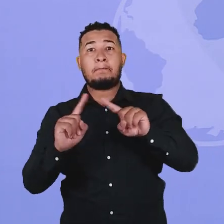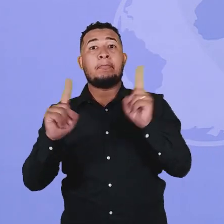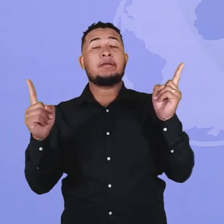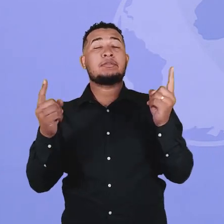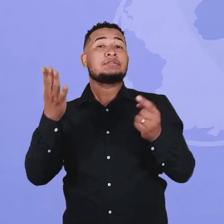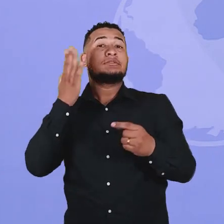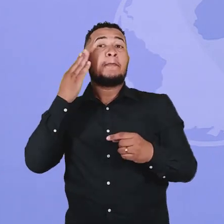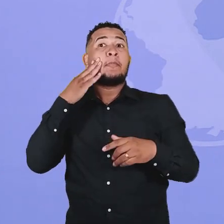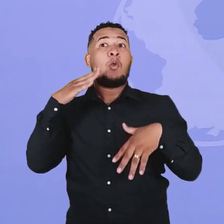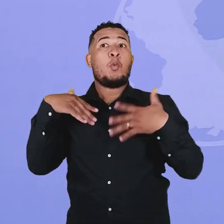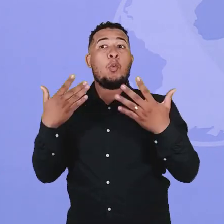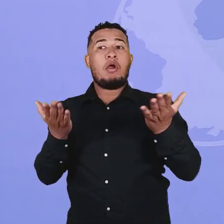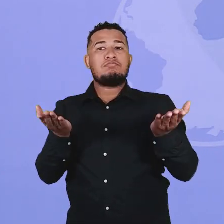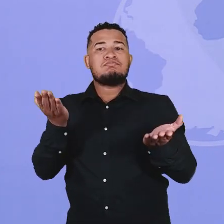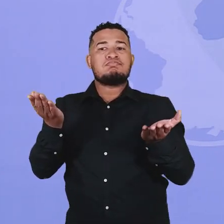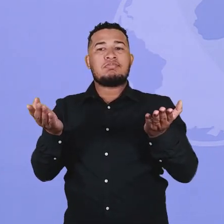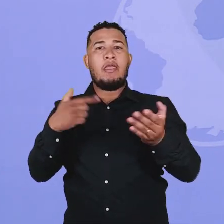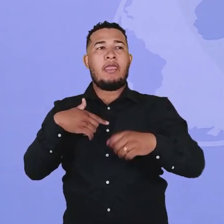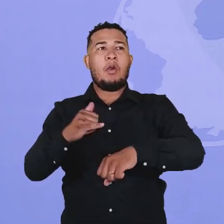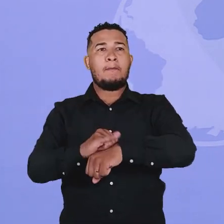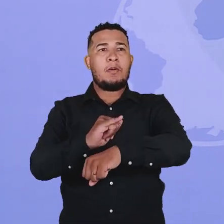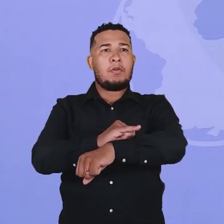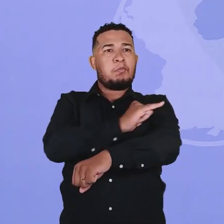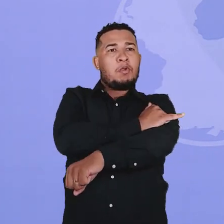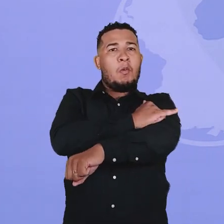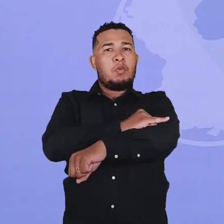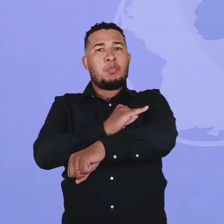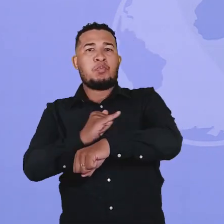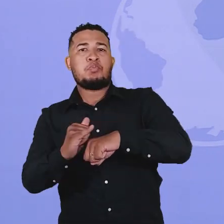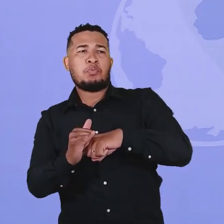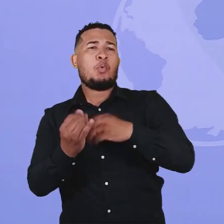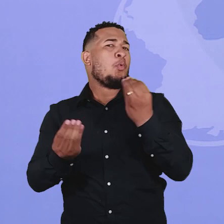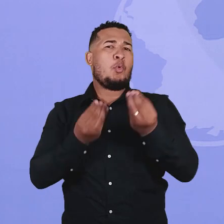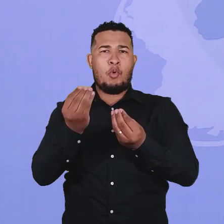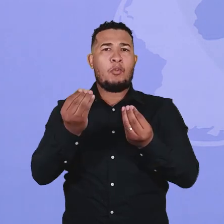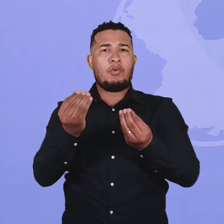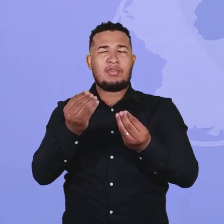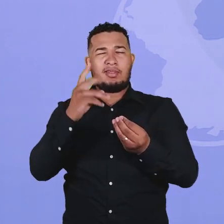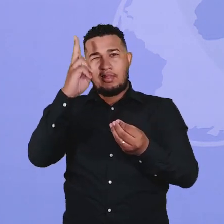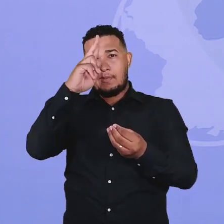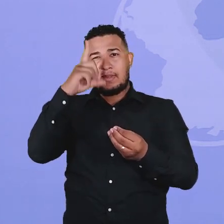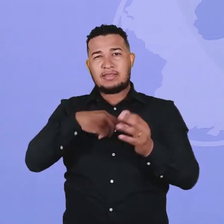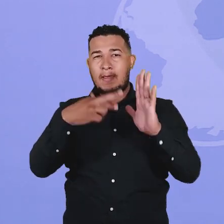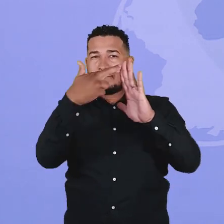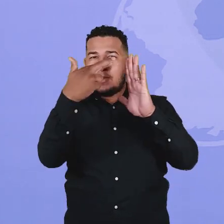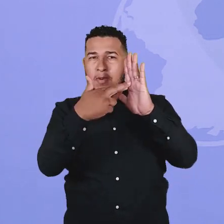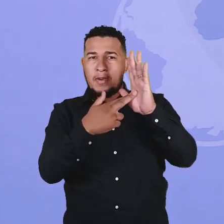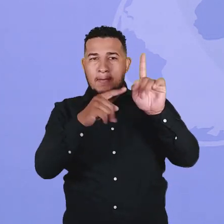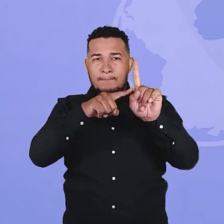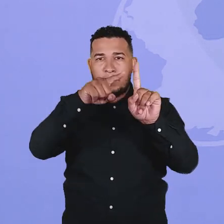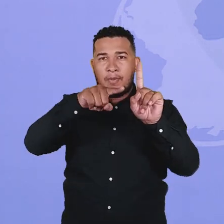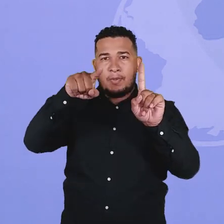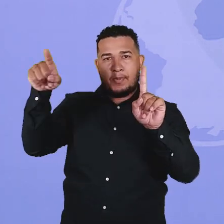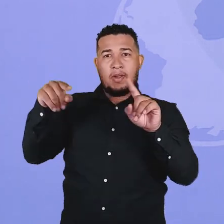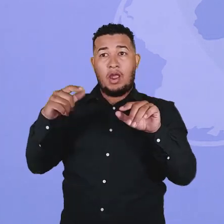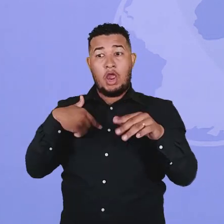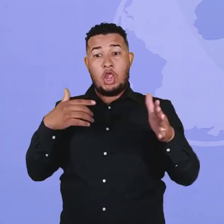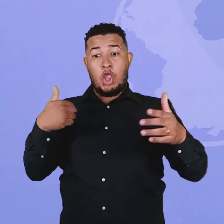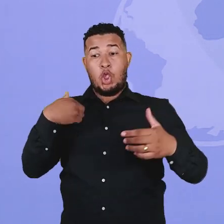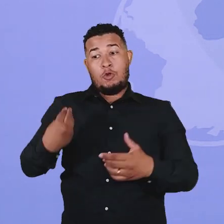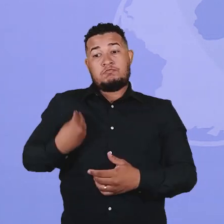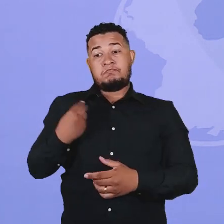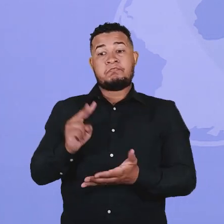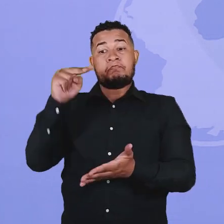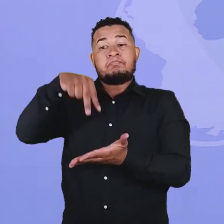isso, mas agora eu quero saber em qual nível que eu estou. Aonde que eu estou dentro daqueles indicadores, das estatísticas que